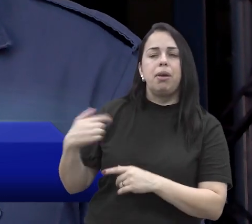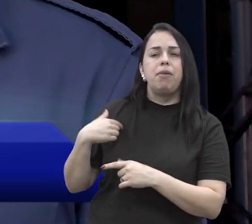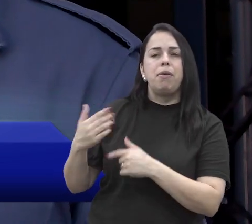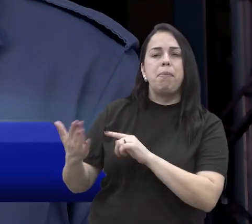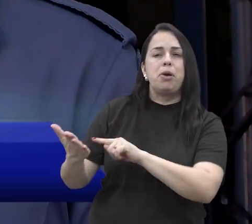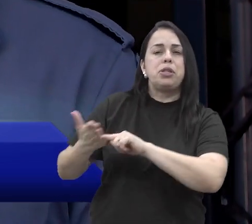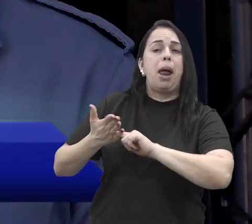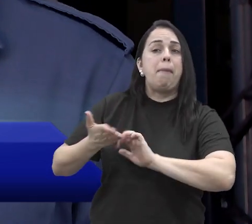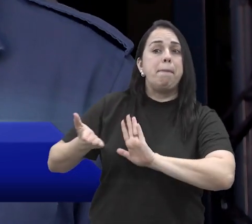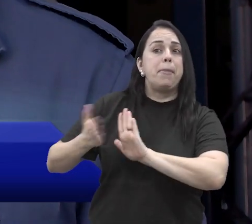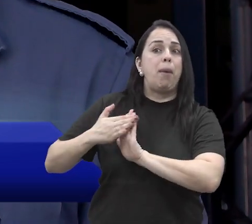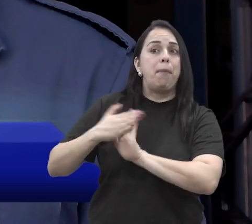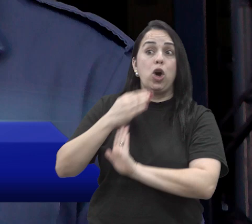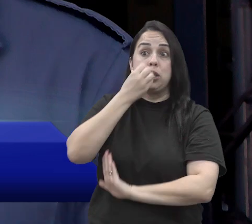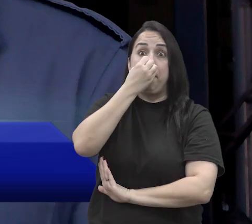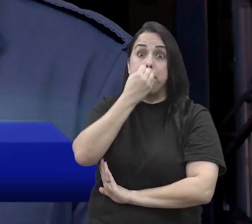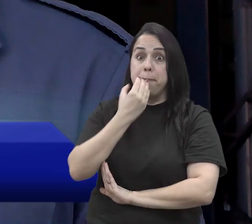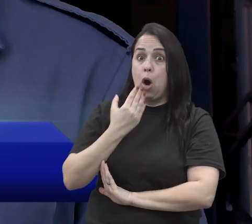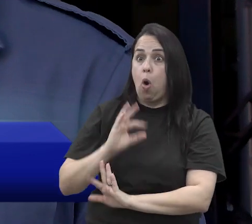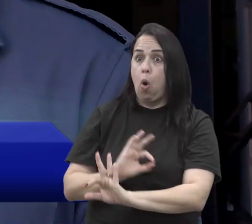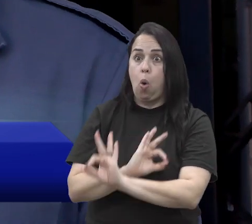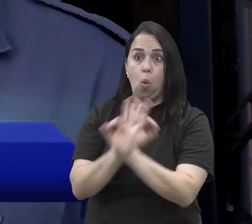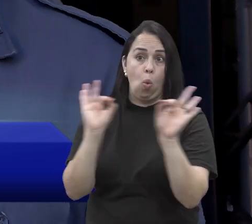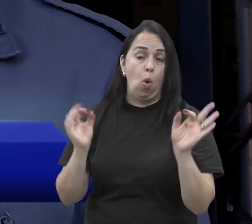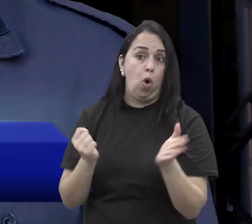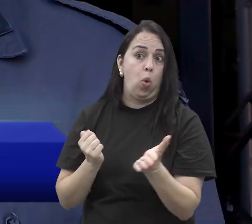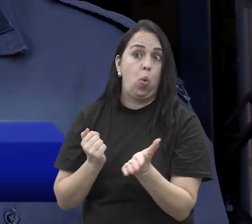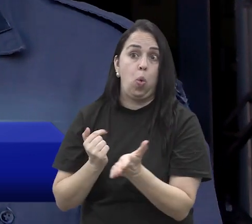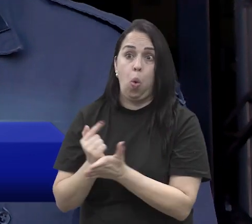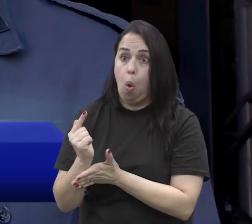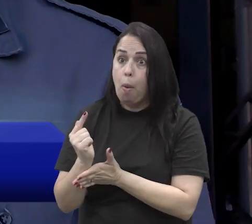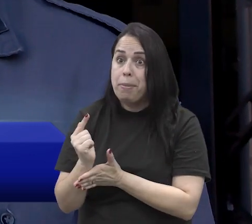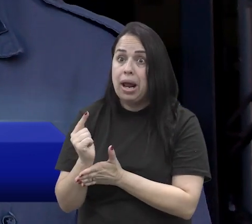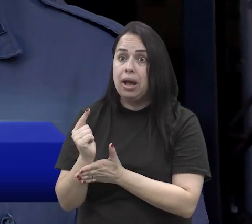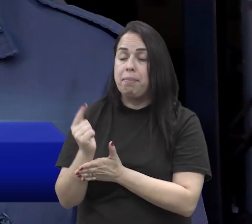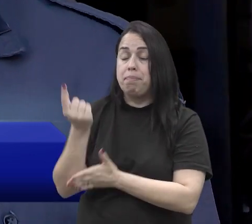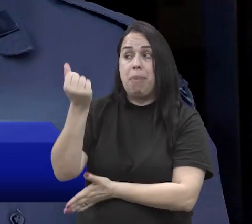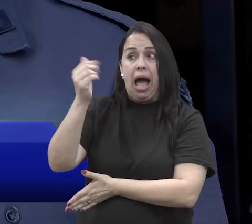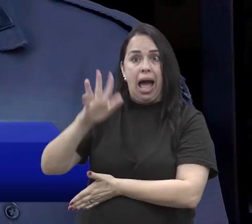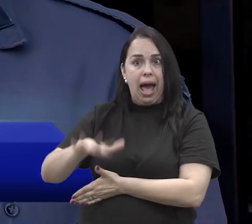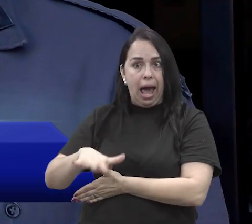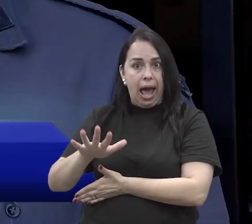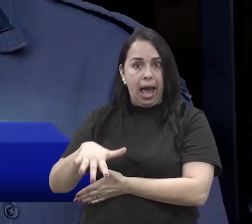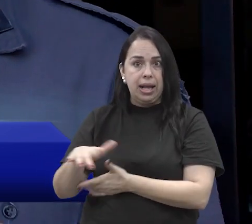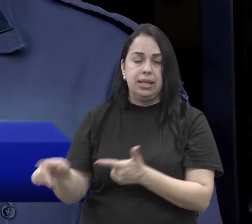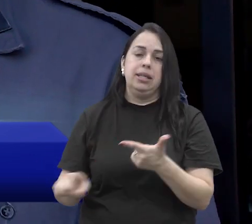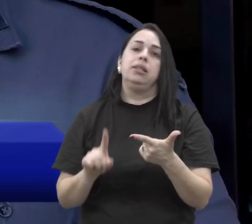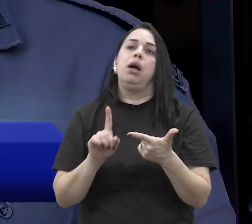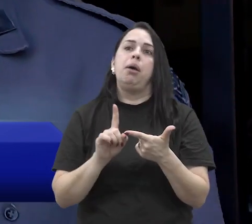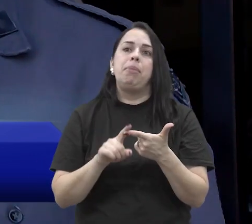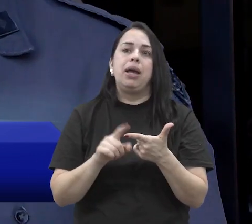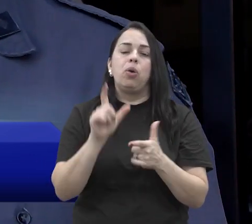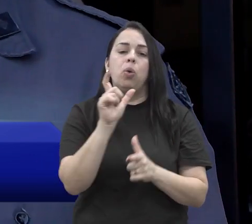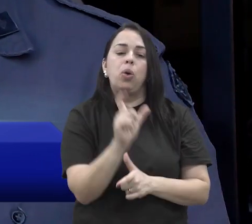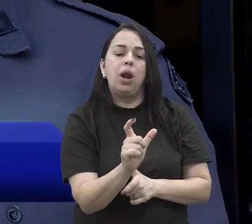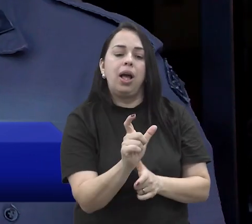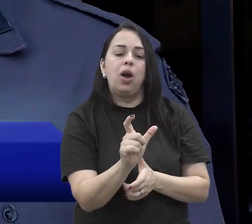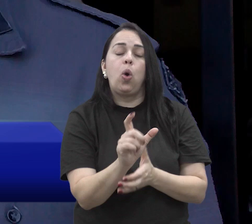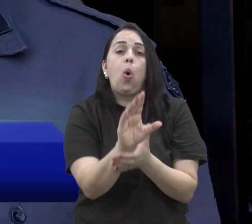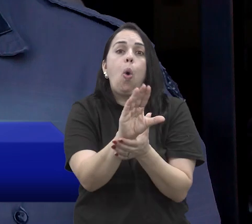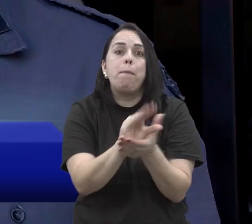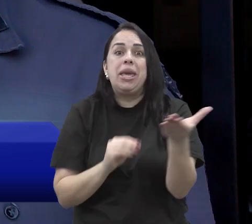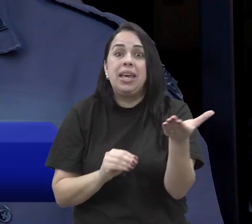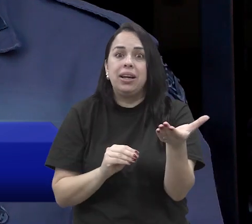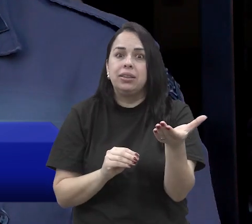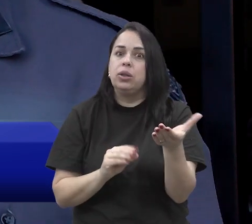aparentemente pareçam extraordinárias, né? Propostas de compras muito benéficas que fujam da normalidade. A questão de clonagem de cartão, então muito